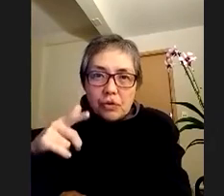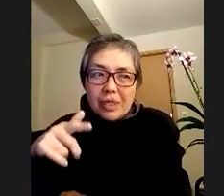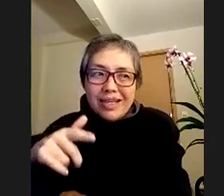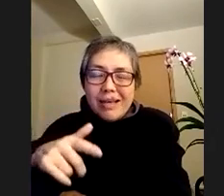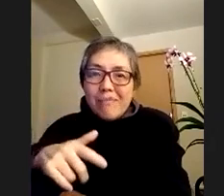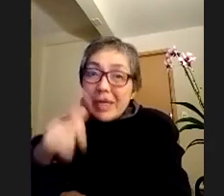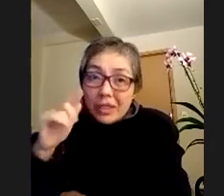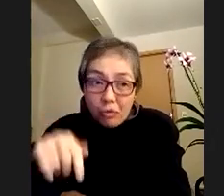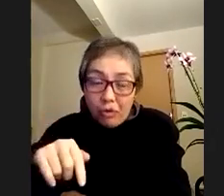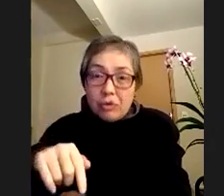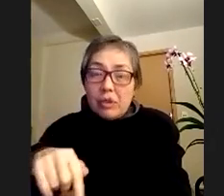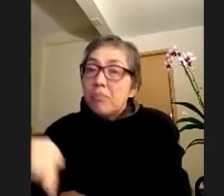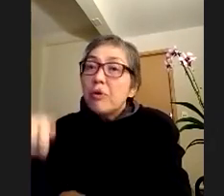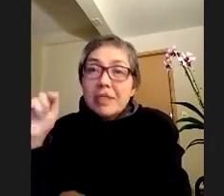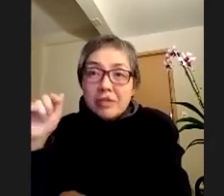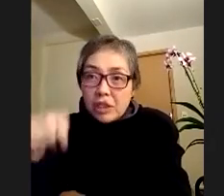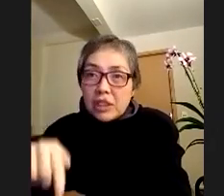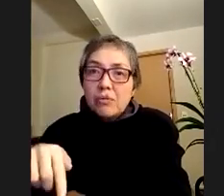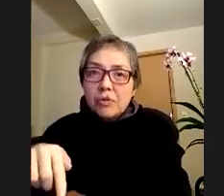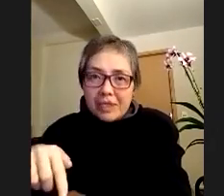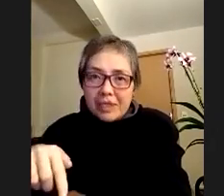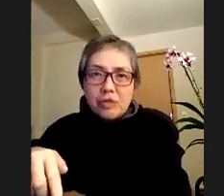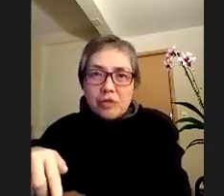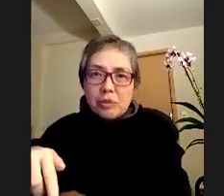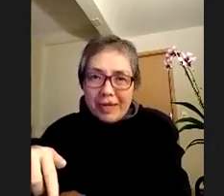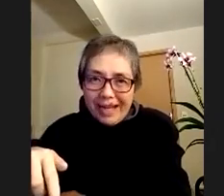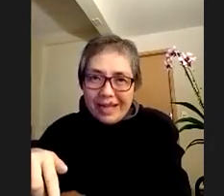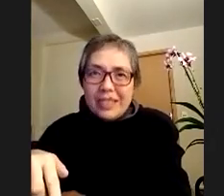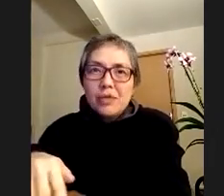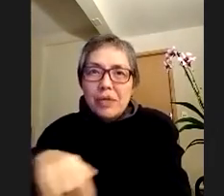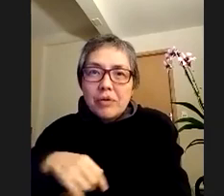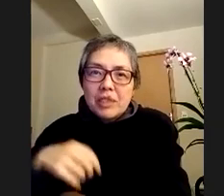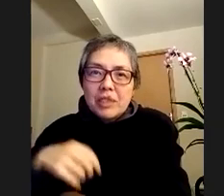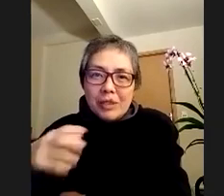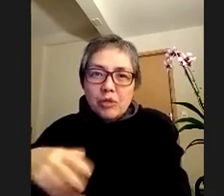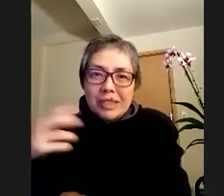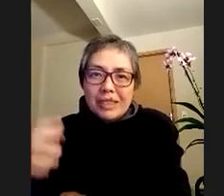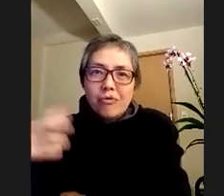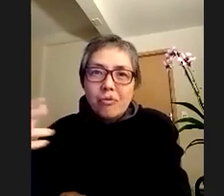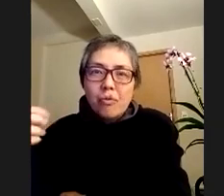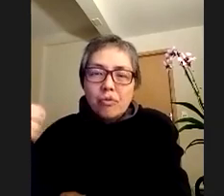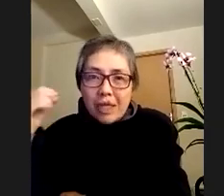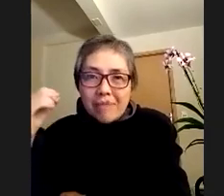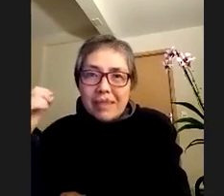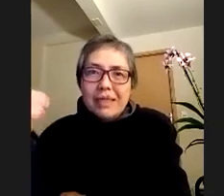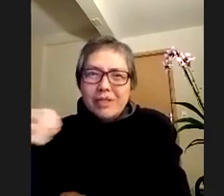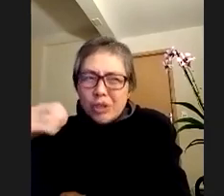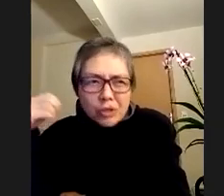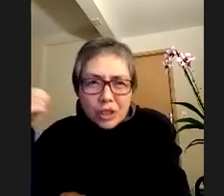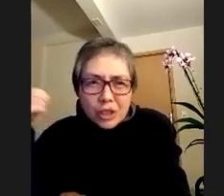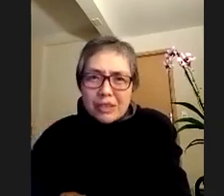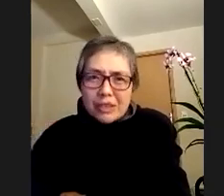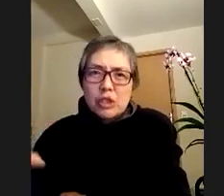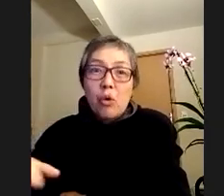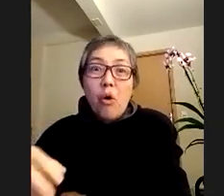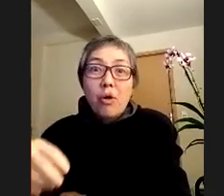esforço meritório, importantíssimo, de 72 para cá, que o meio ambiente passou a ser um tema